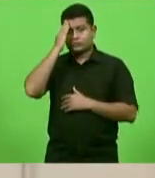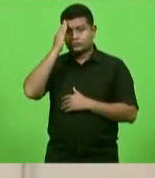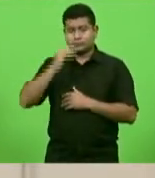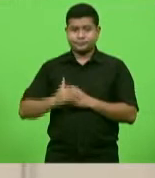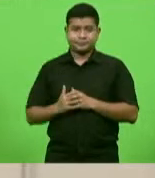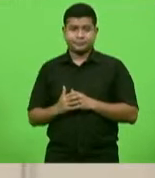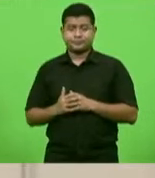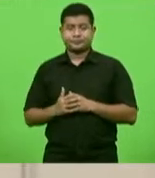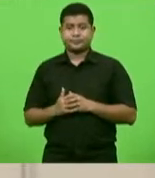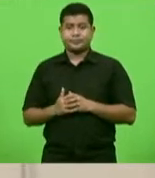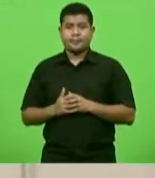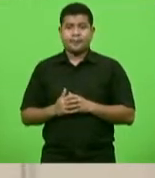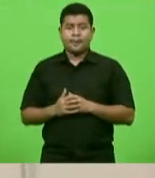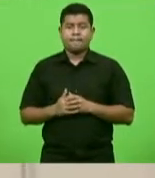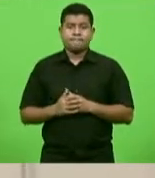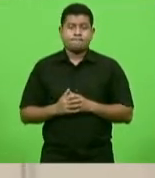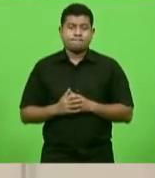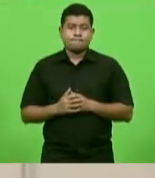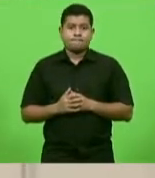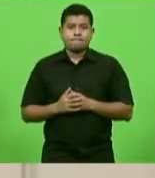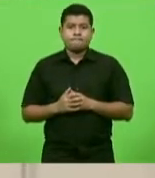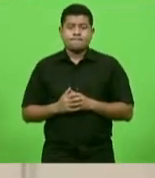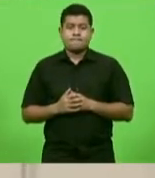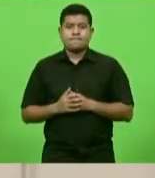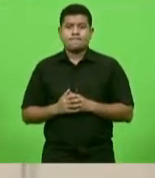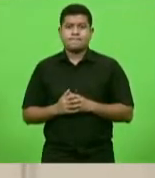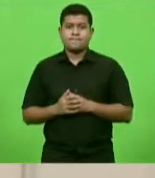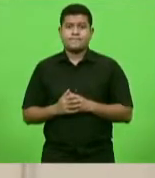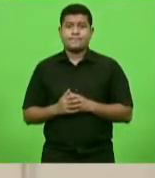todos os eminentes membros.